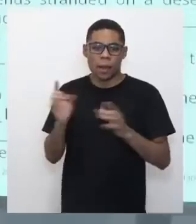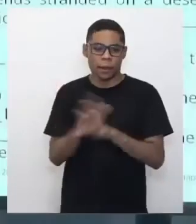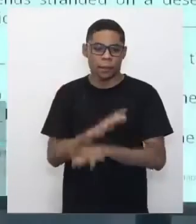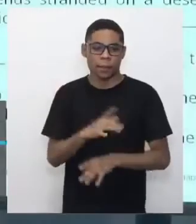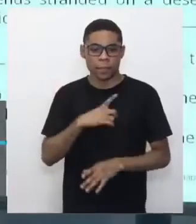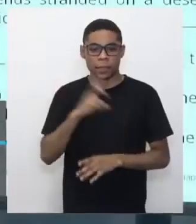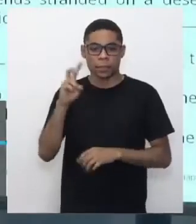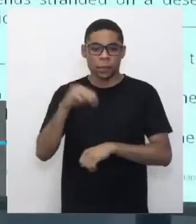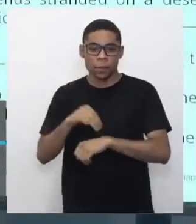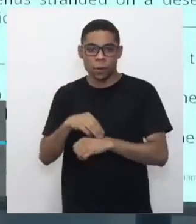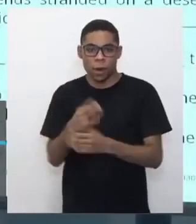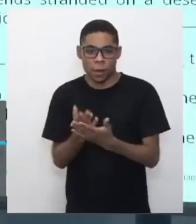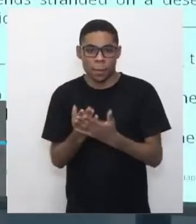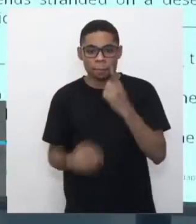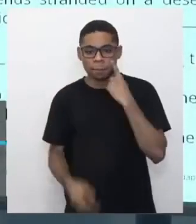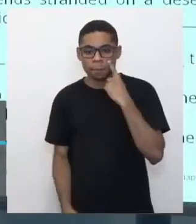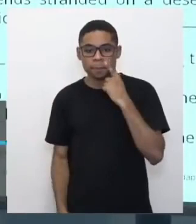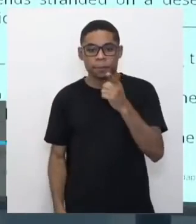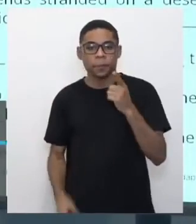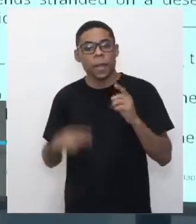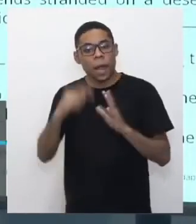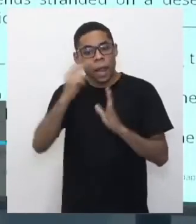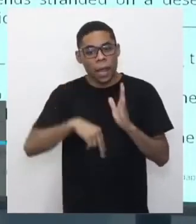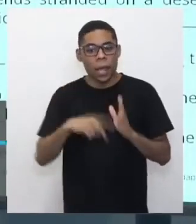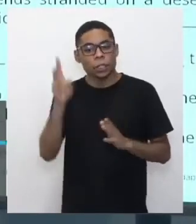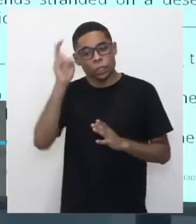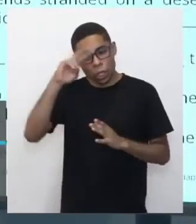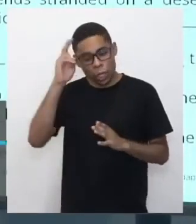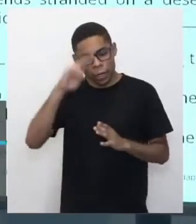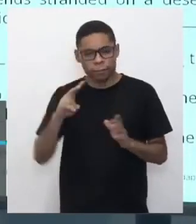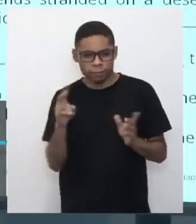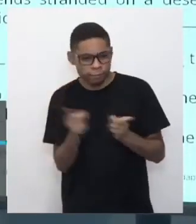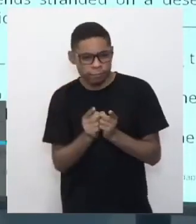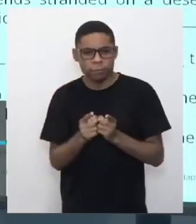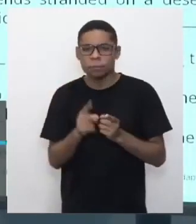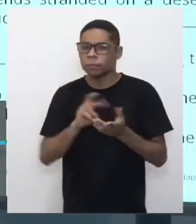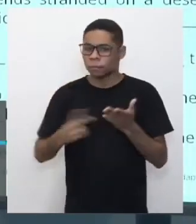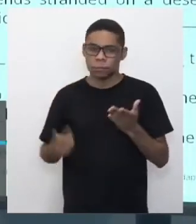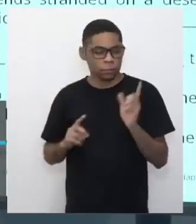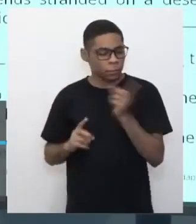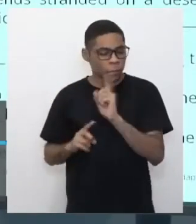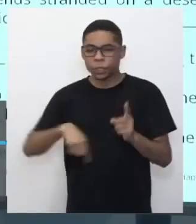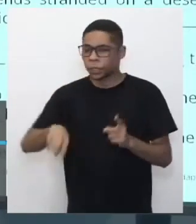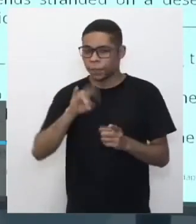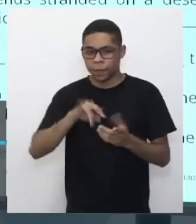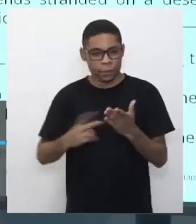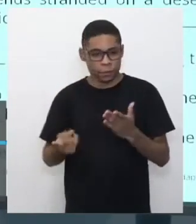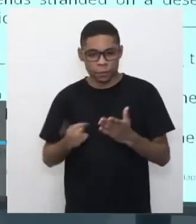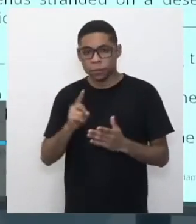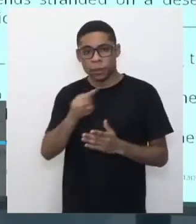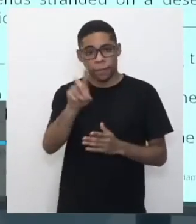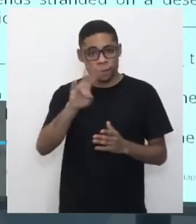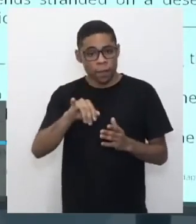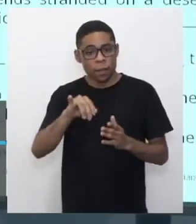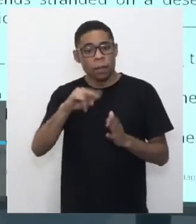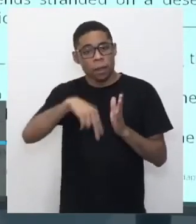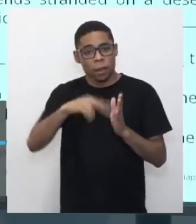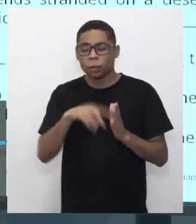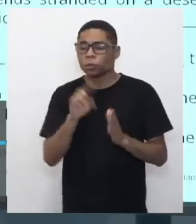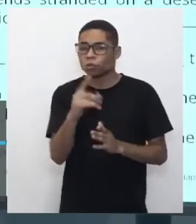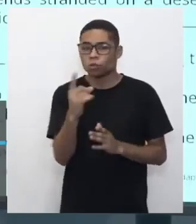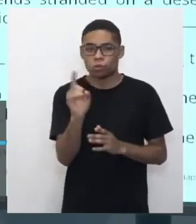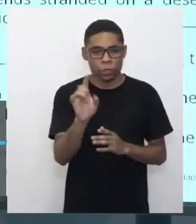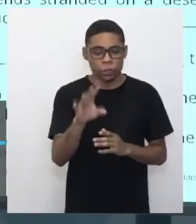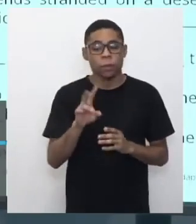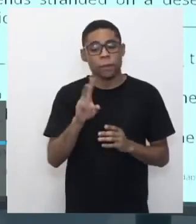aí 5 minutinhos de aula. E aí vocês vão ler essa historinha por enquanto, sem tradução, a gente não vai traduzir, vocês vão ler sozinhos e tentar colocar